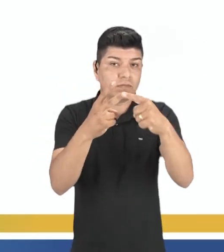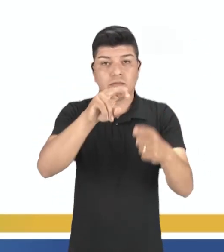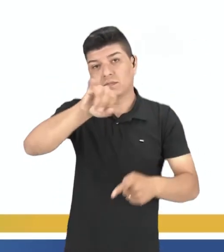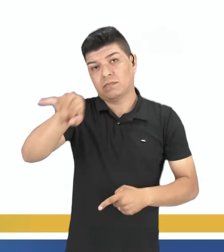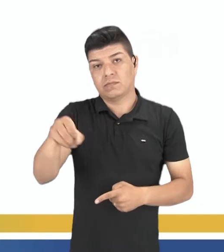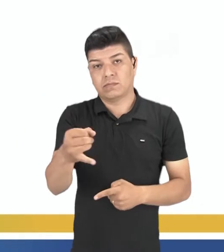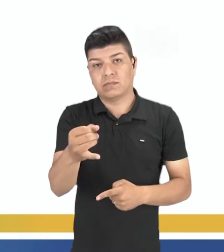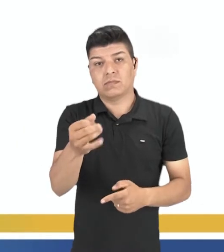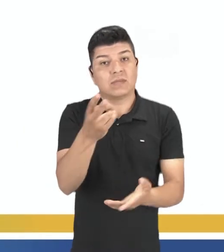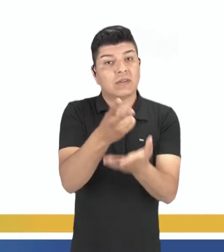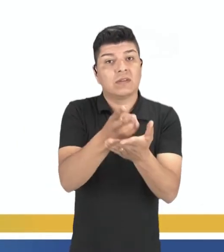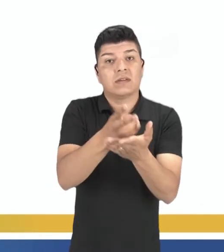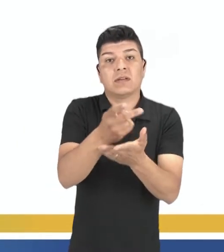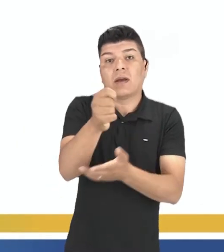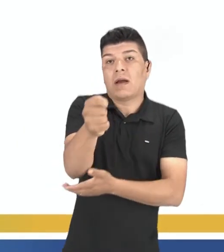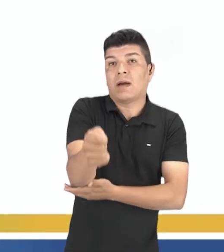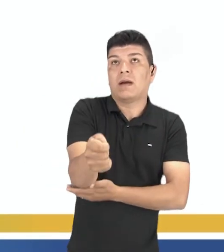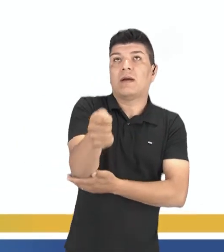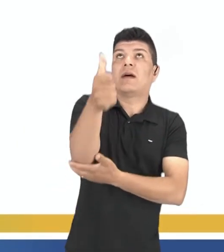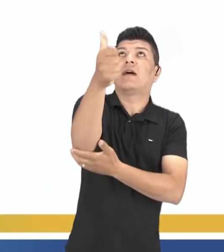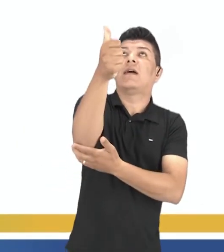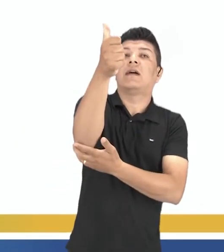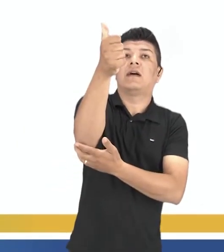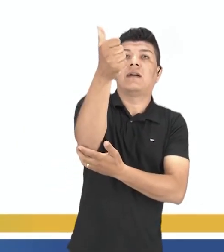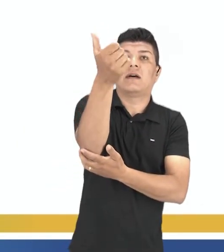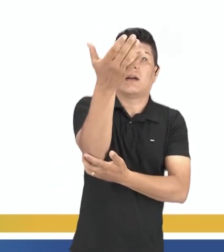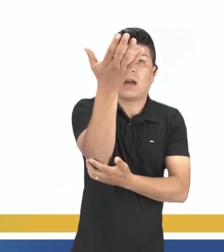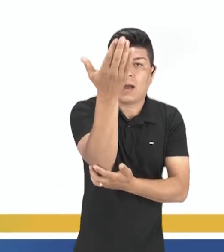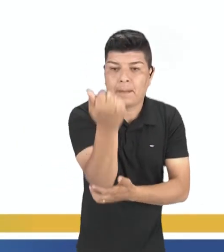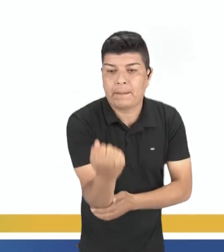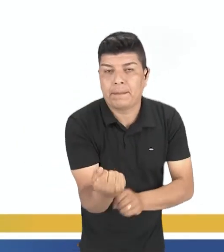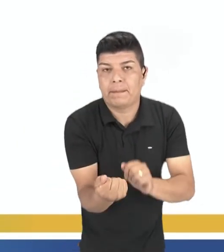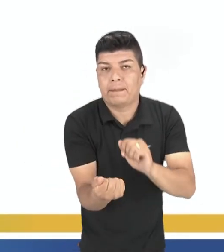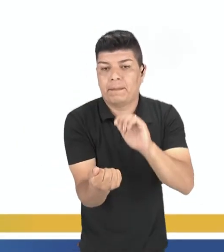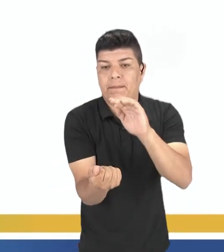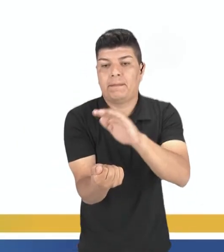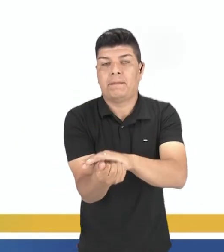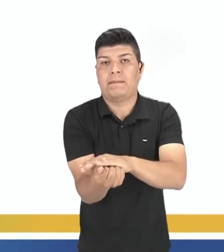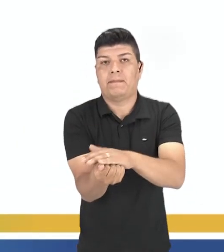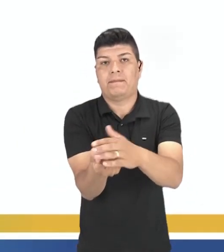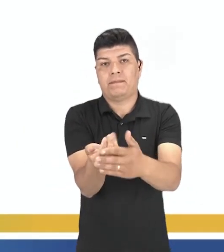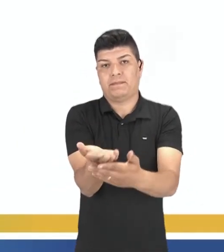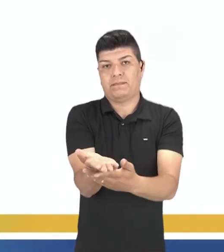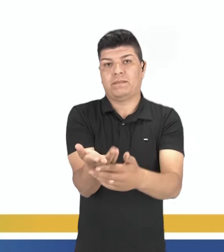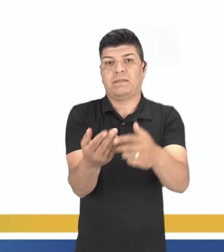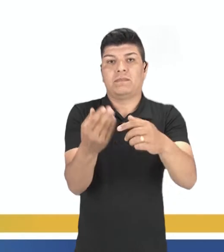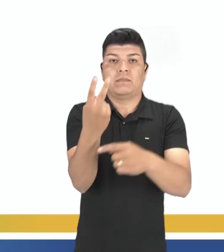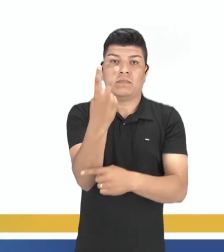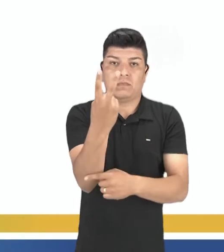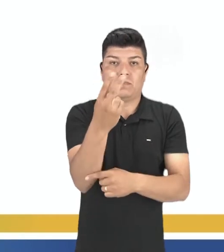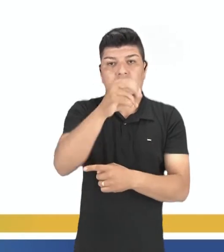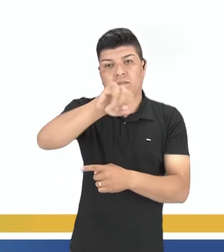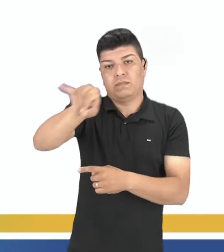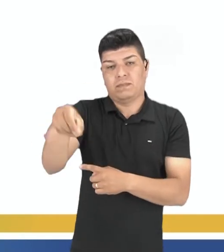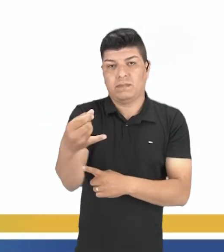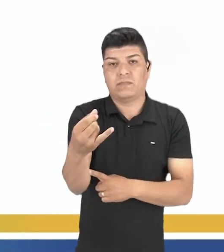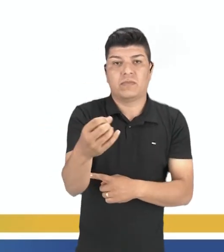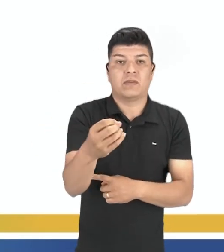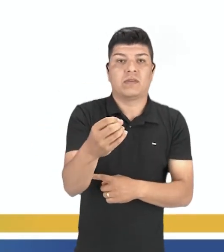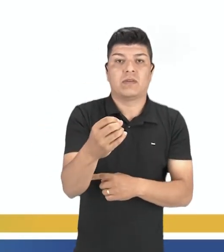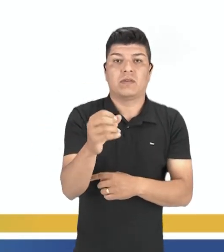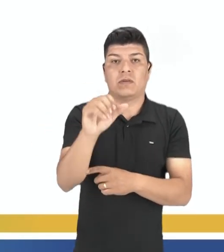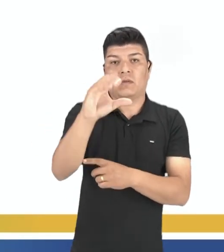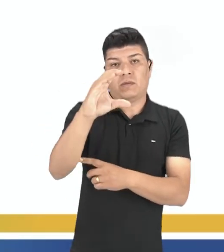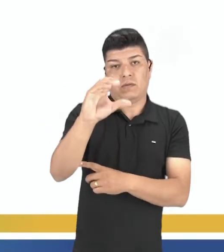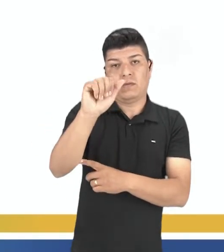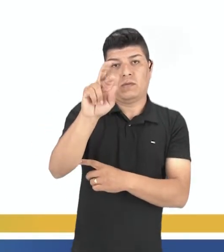que eu jogo uma moeda para cima e a paro, eu só tenho uma chance em duas, né? Eu só tenho uma chance de dar cara ou